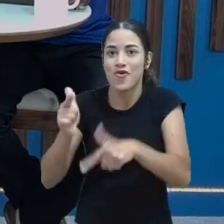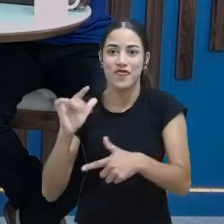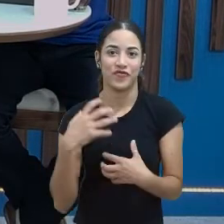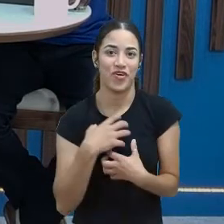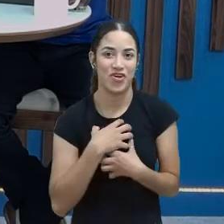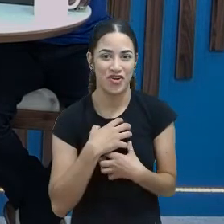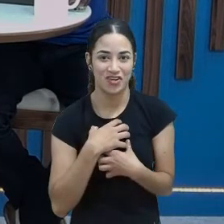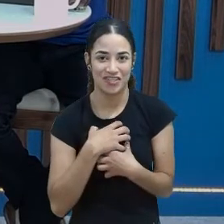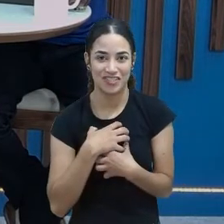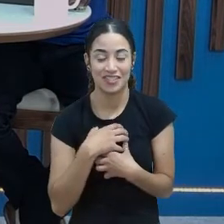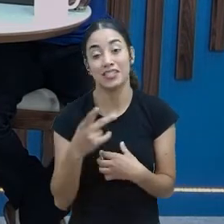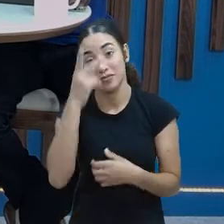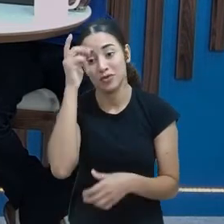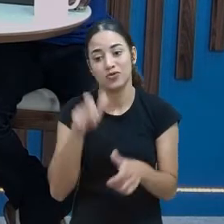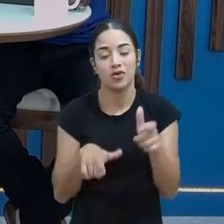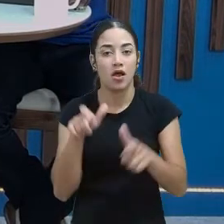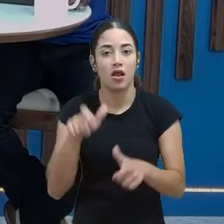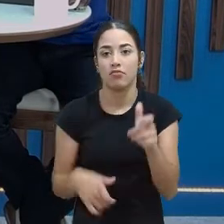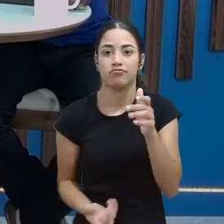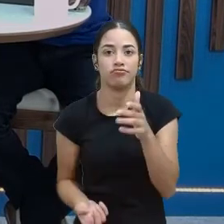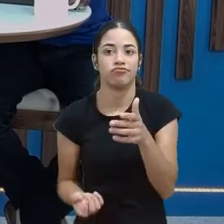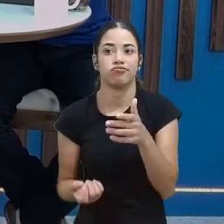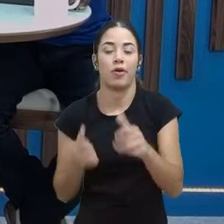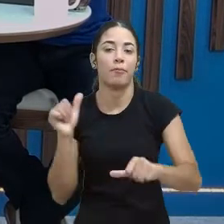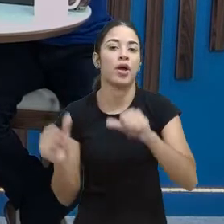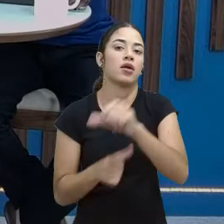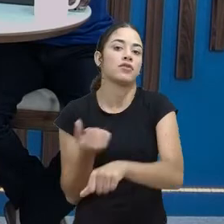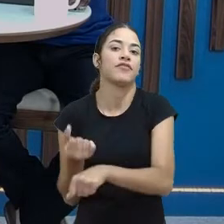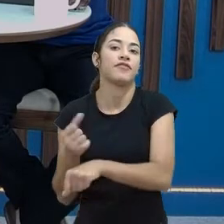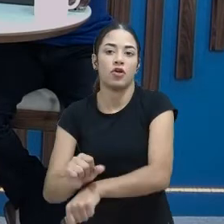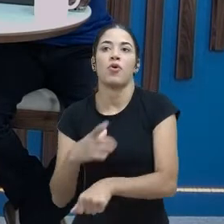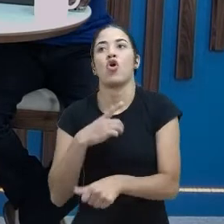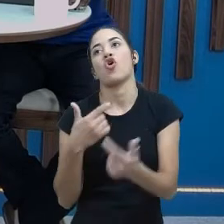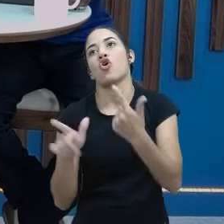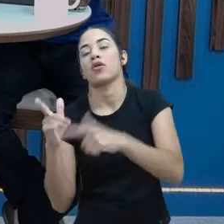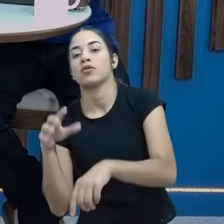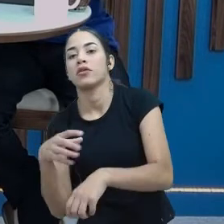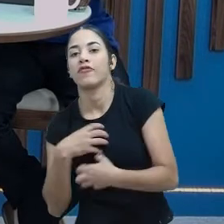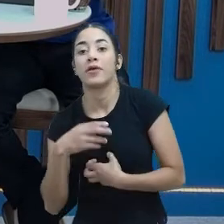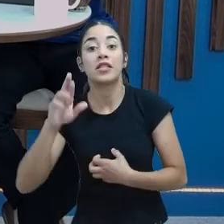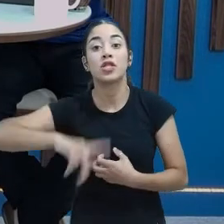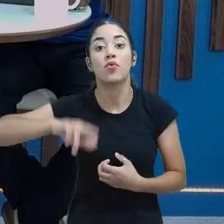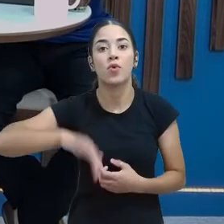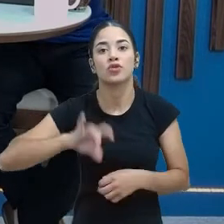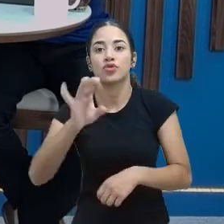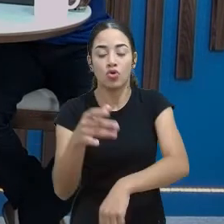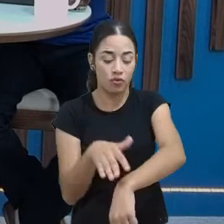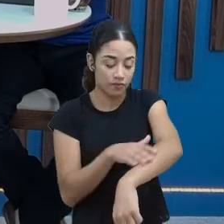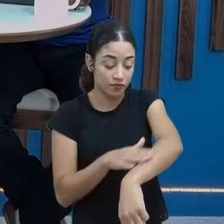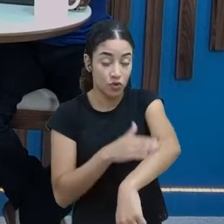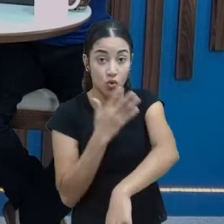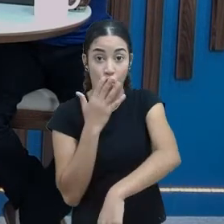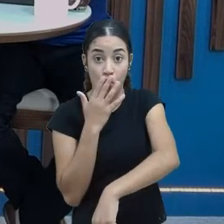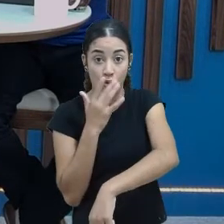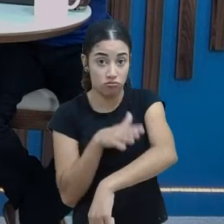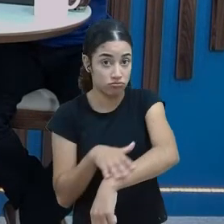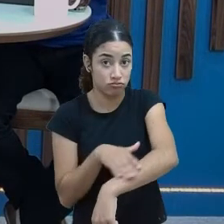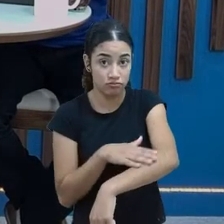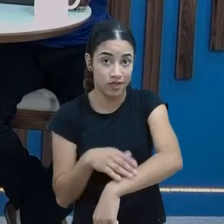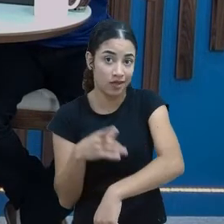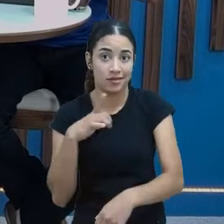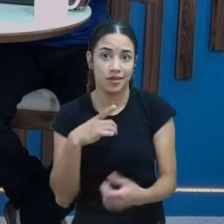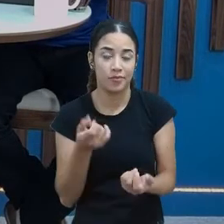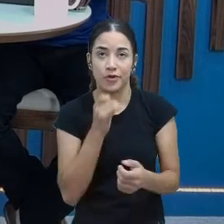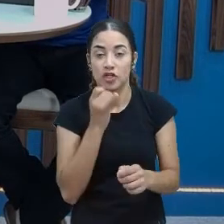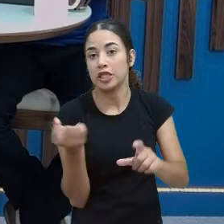formas, né? Então as pessoas se tornavam escravas por outras formas, não pela cor da pele, não é? Mas escravidão por